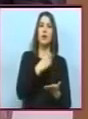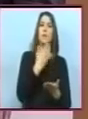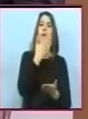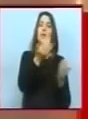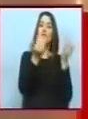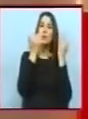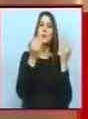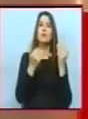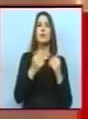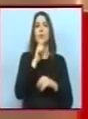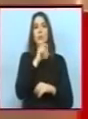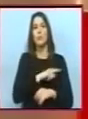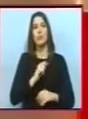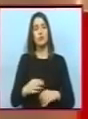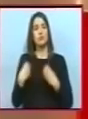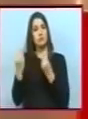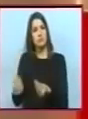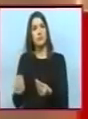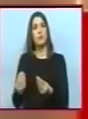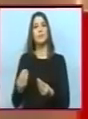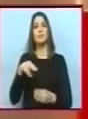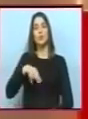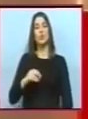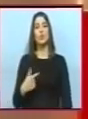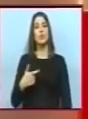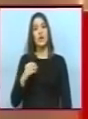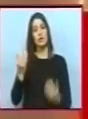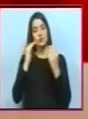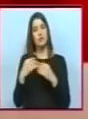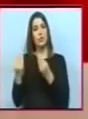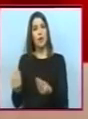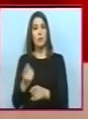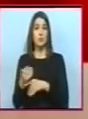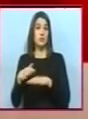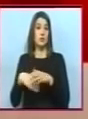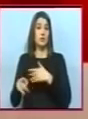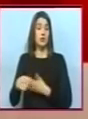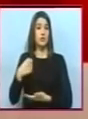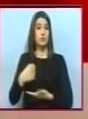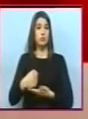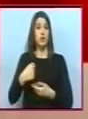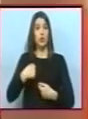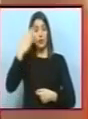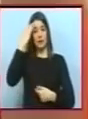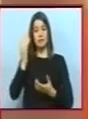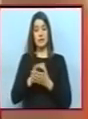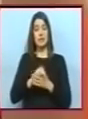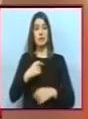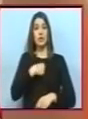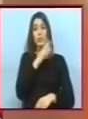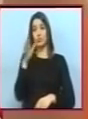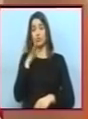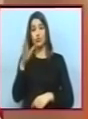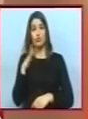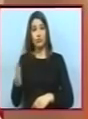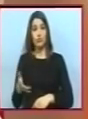informação para depois a poder transmitir ao notário, porque o notário, no fundo, atesta aquilo que o Cabeça de Casal e as declarações que foram prestadas pelo Cabeça de